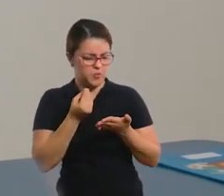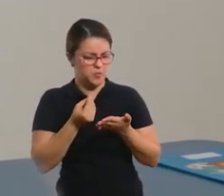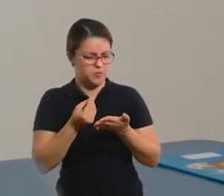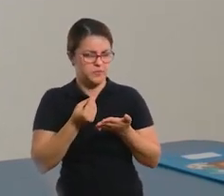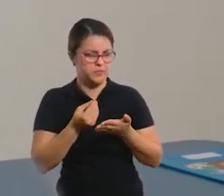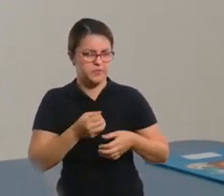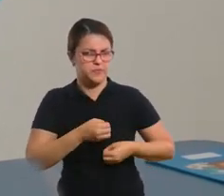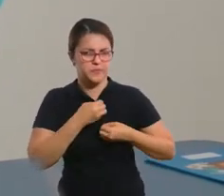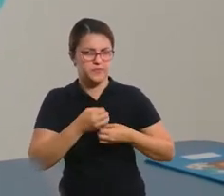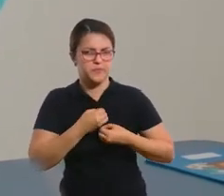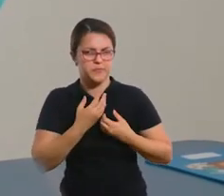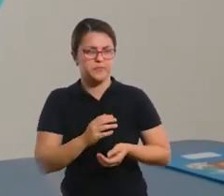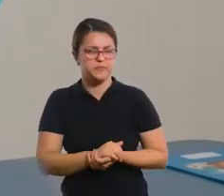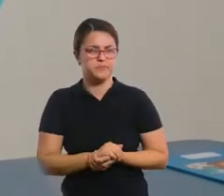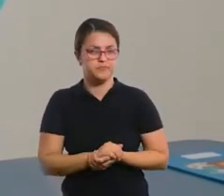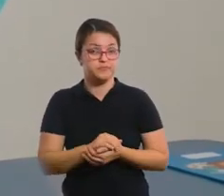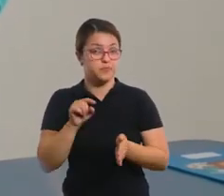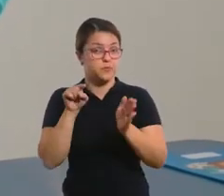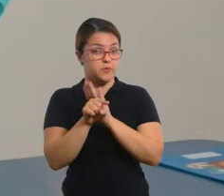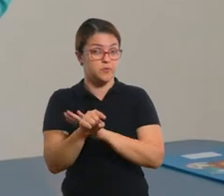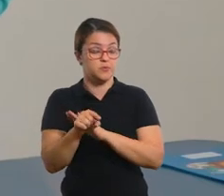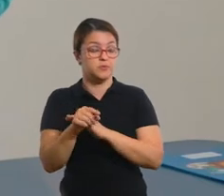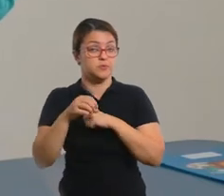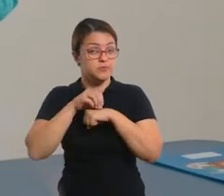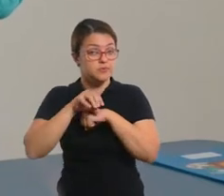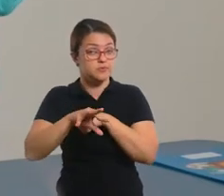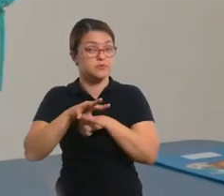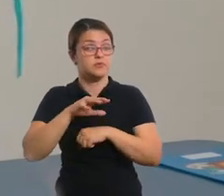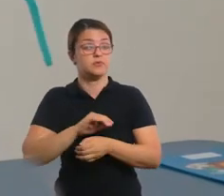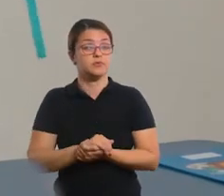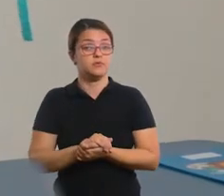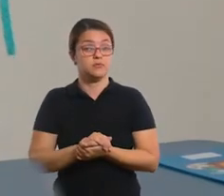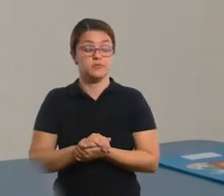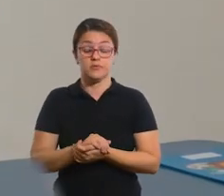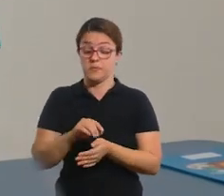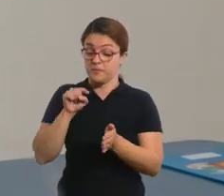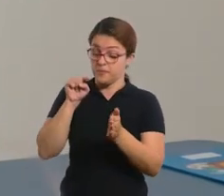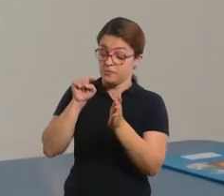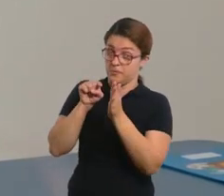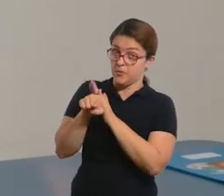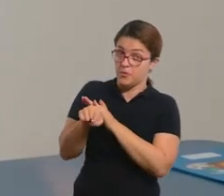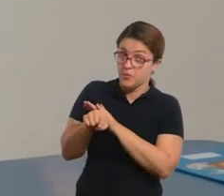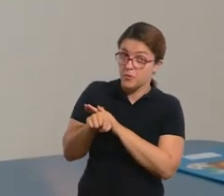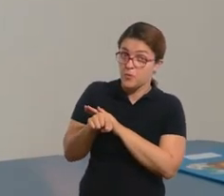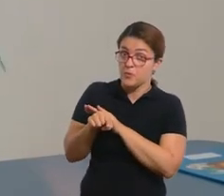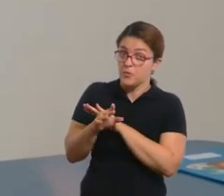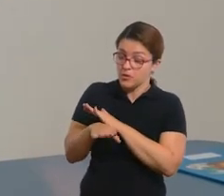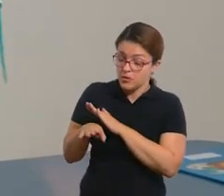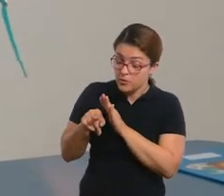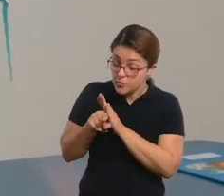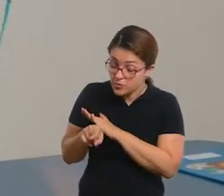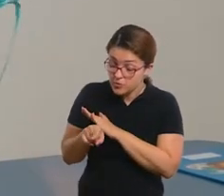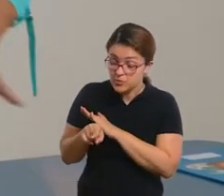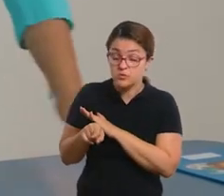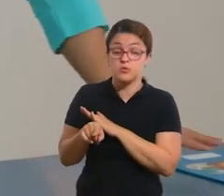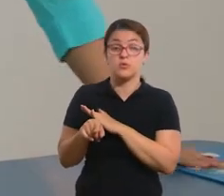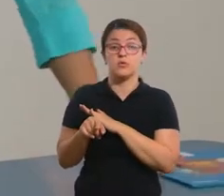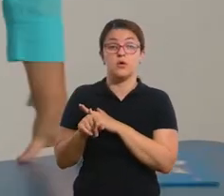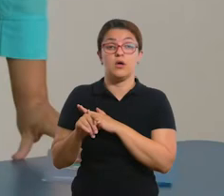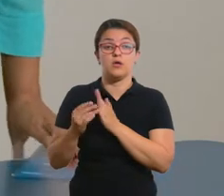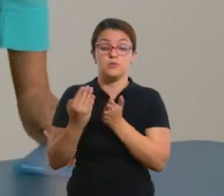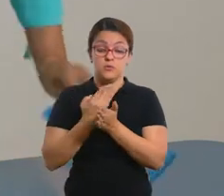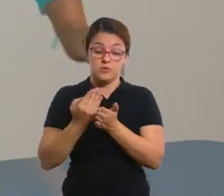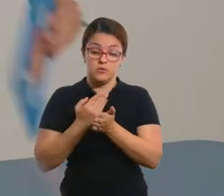algumas perguntas. Então, a nossa sugestão é que você faça as perguntas para a criança e depois anote no